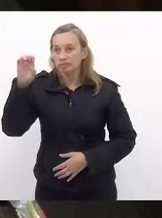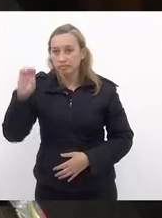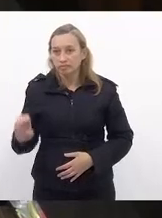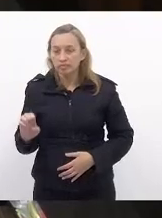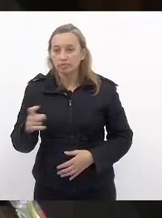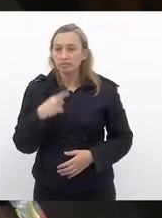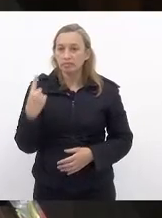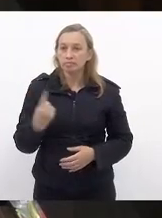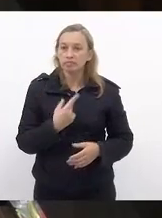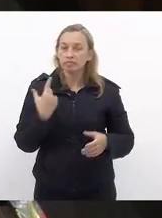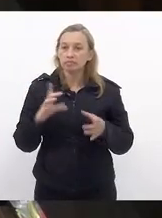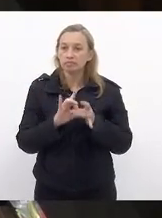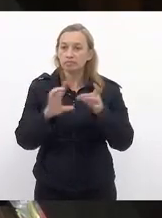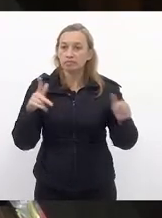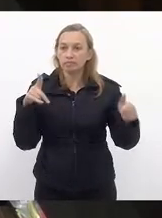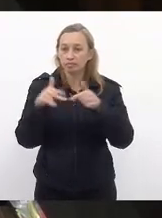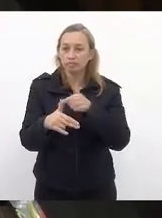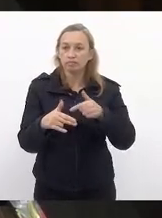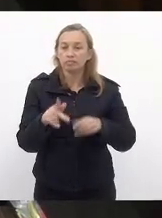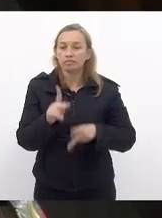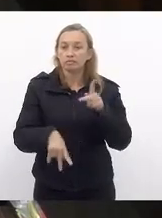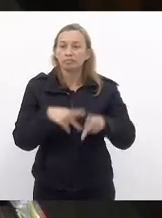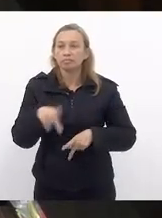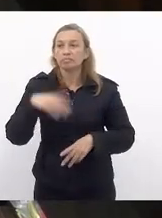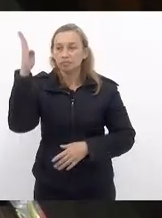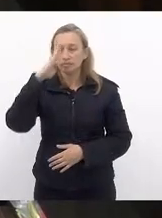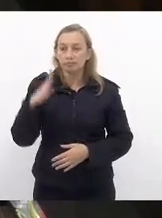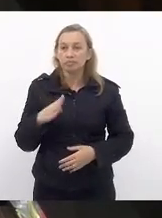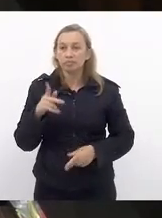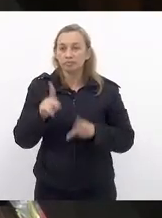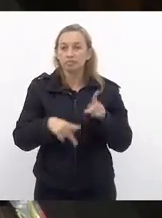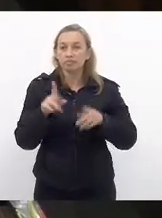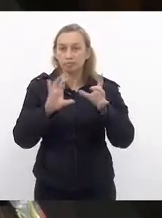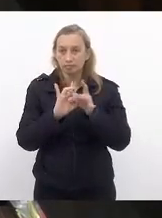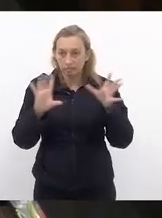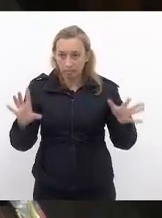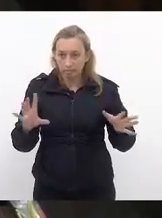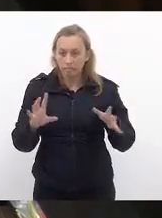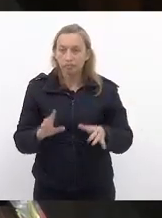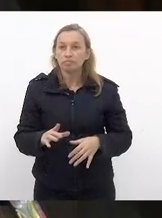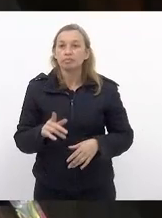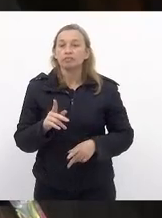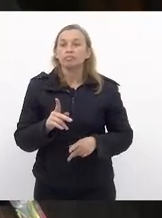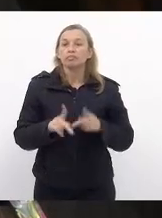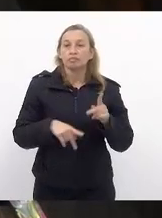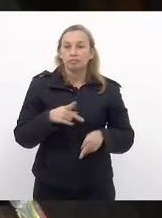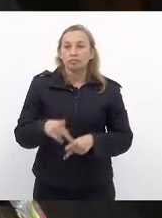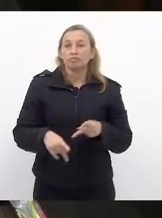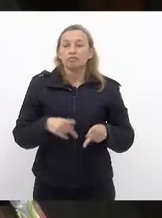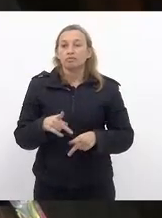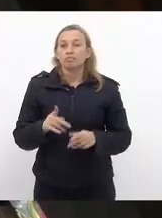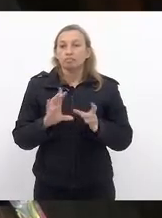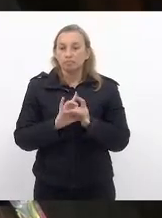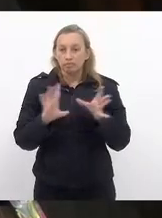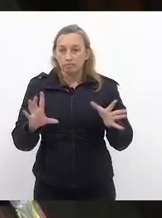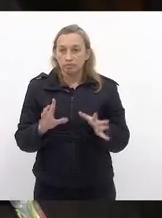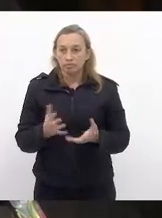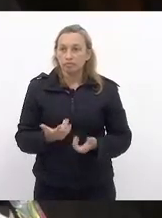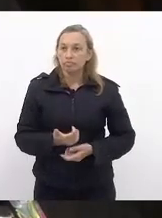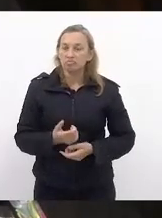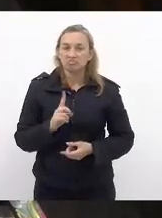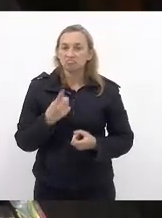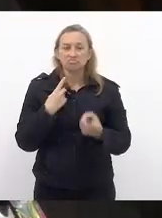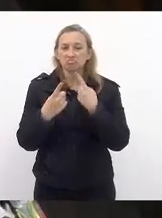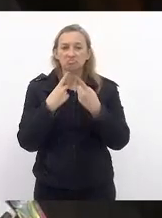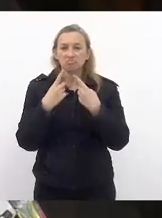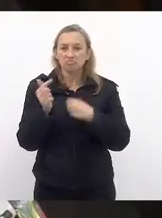nossa liberdade o povo brasileiro é um povo livre o povo Fluminense é um povo livre não está